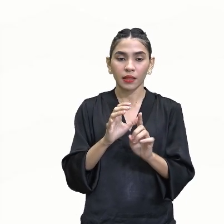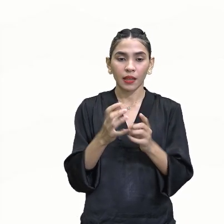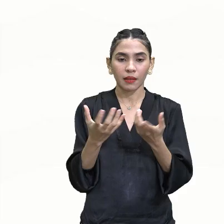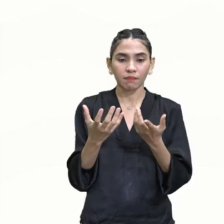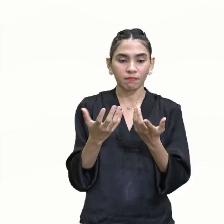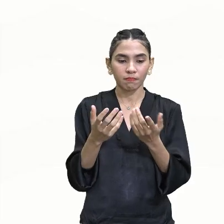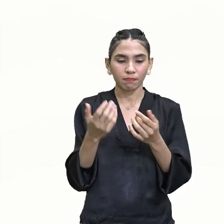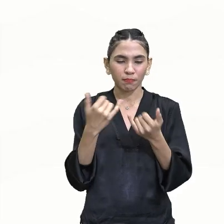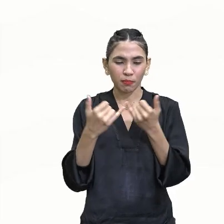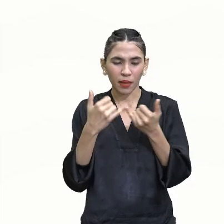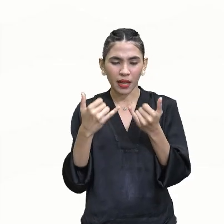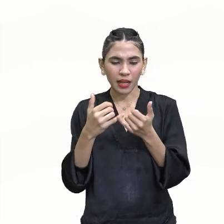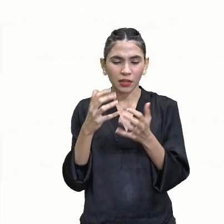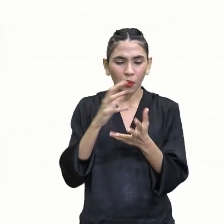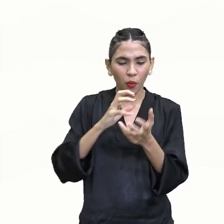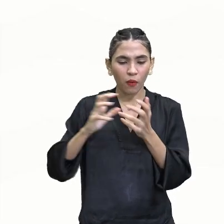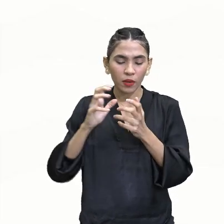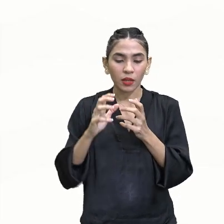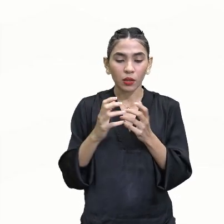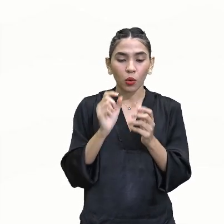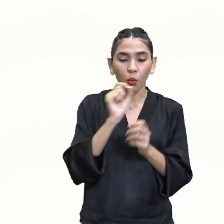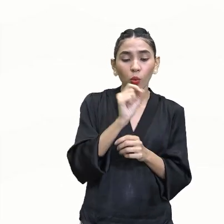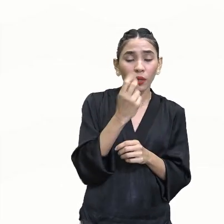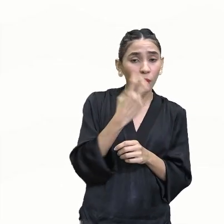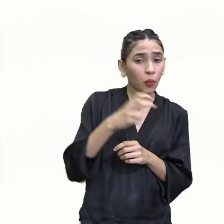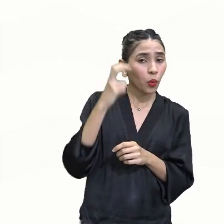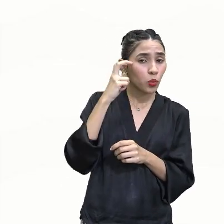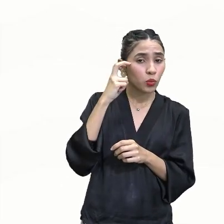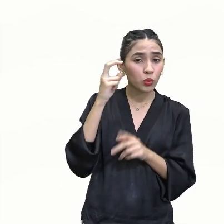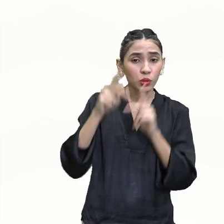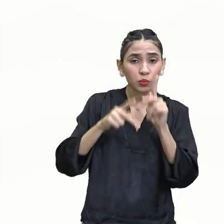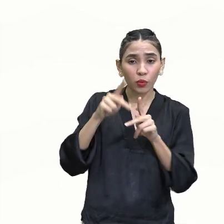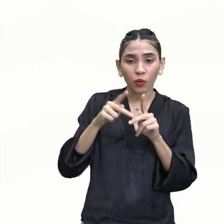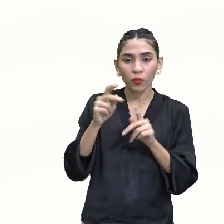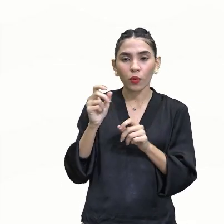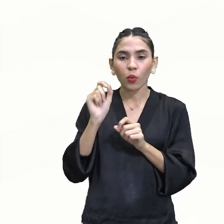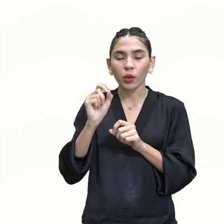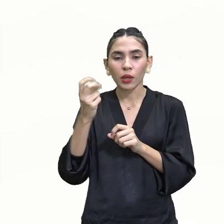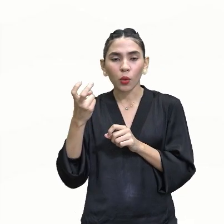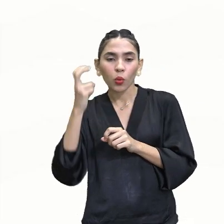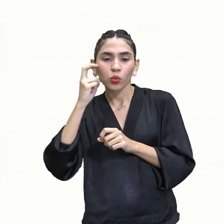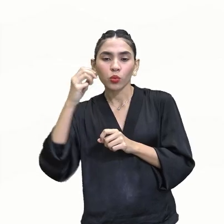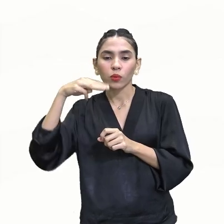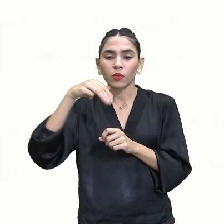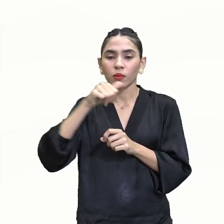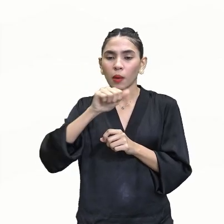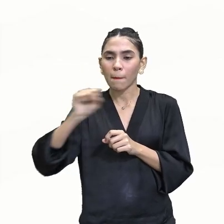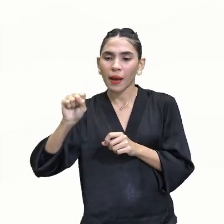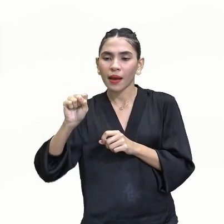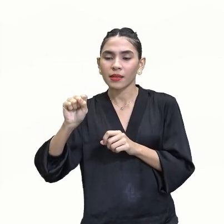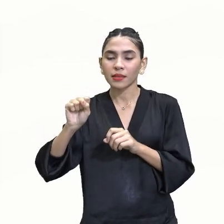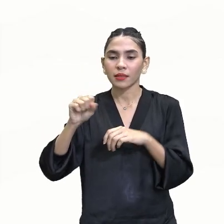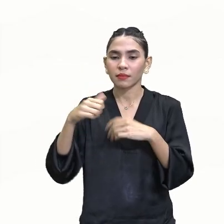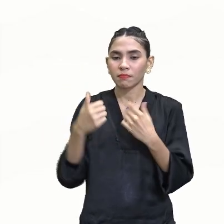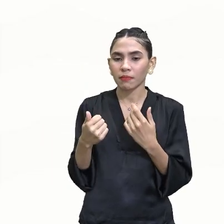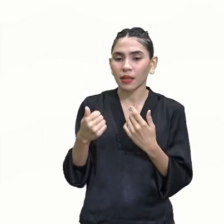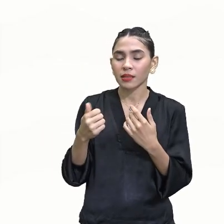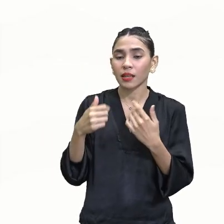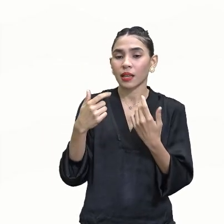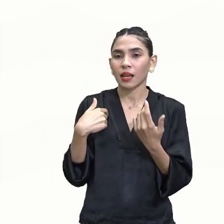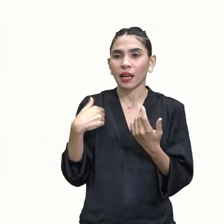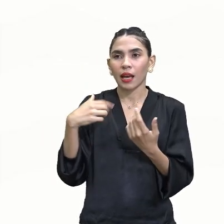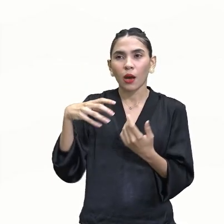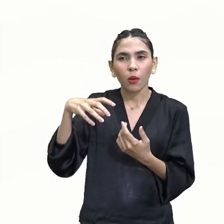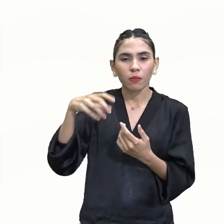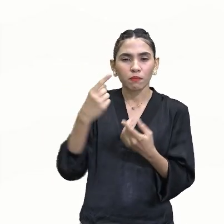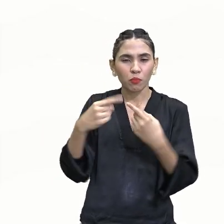conflito mesmo, né, entre o que é cultura popular e o que é cultura de massa. Será, né, que só ouvir aqui as músicas